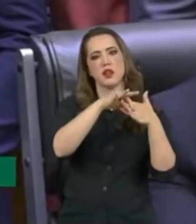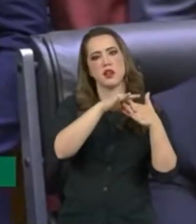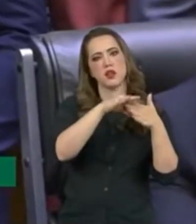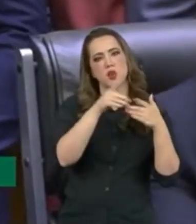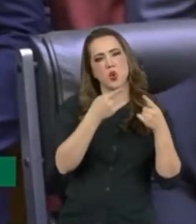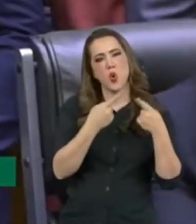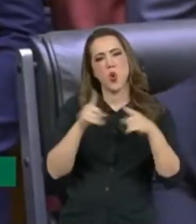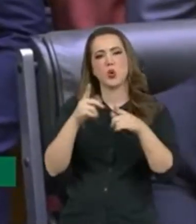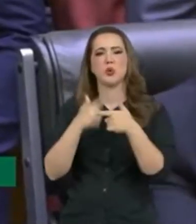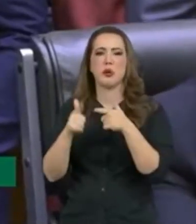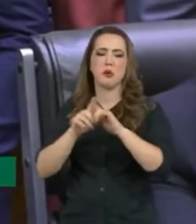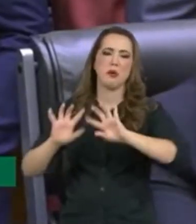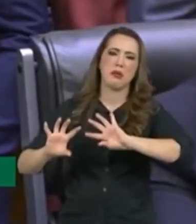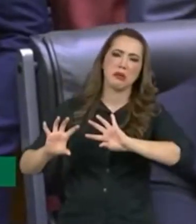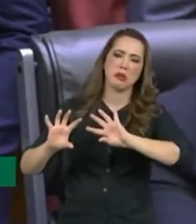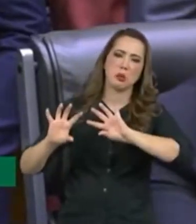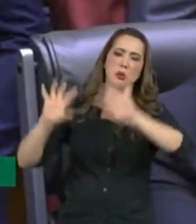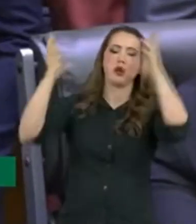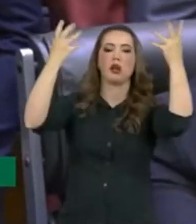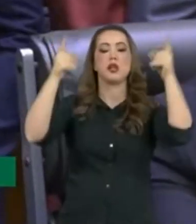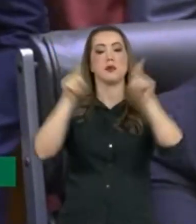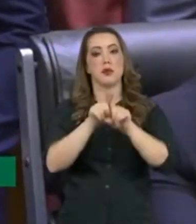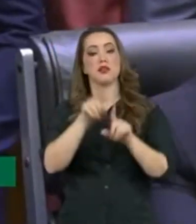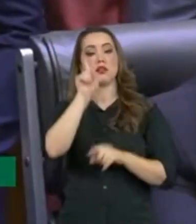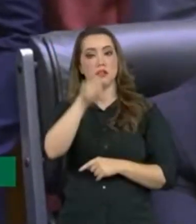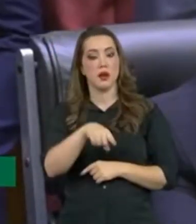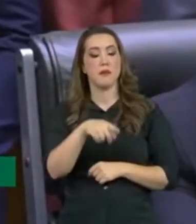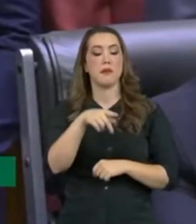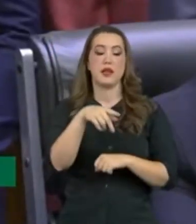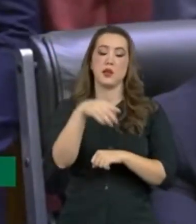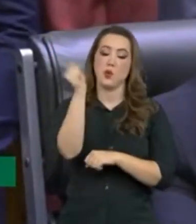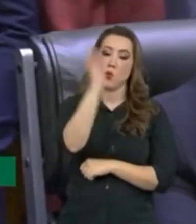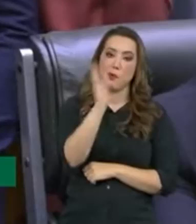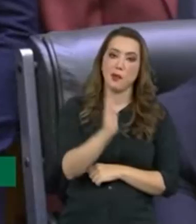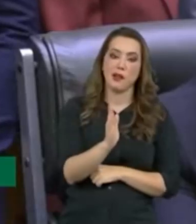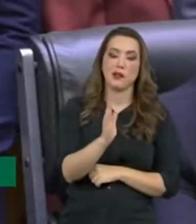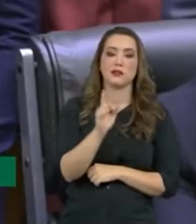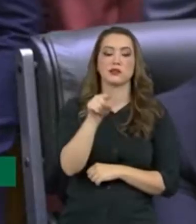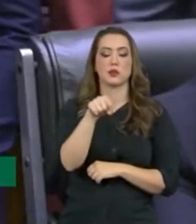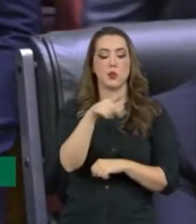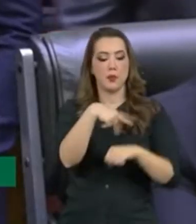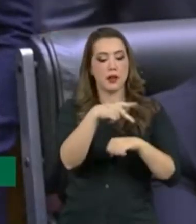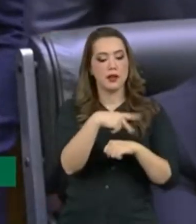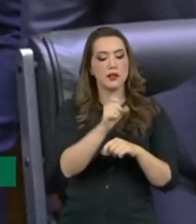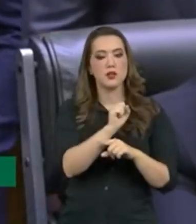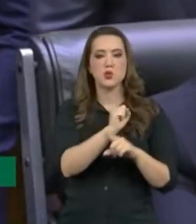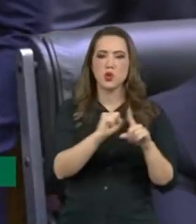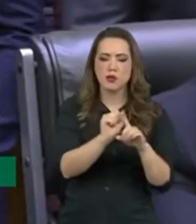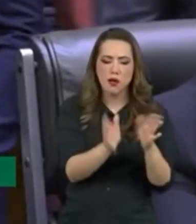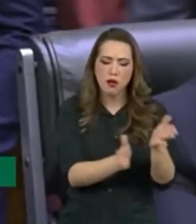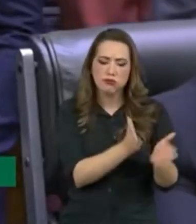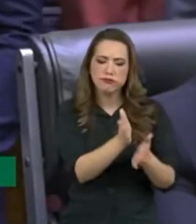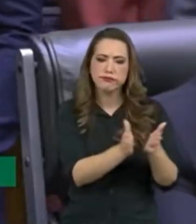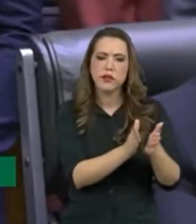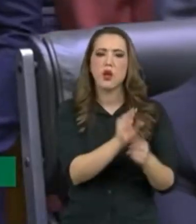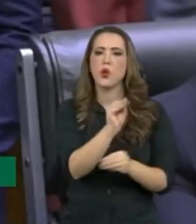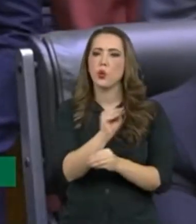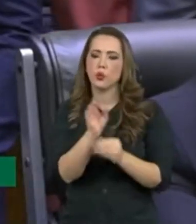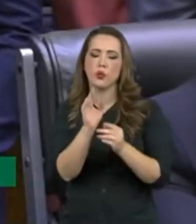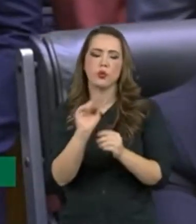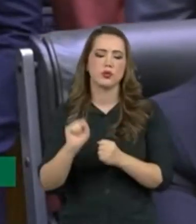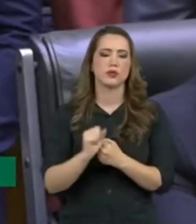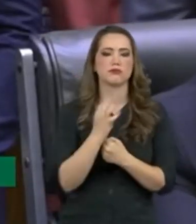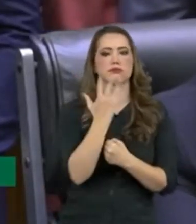crise climática e um exemplo de país social e ambientalmente responsável, capaz de promover o